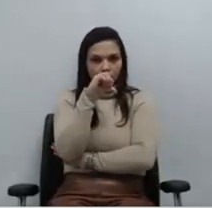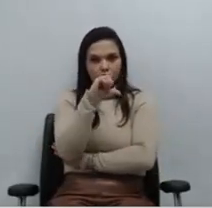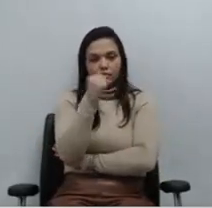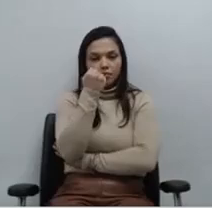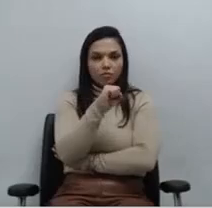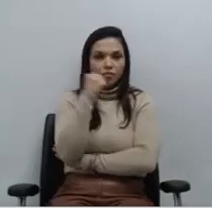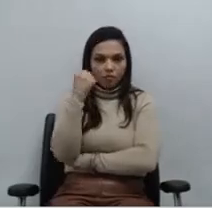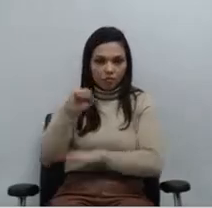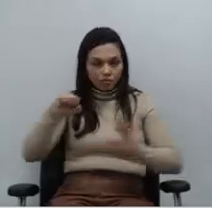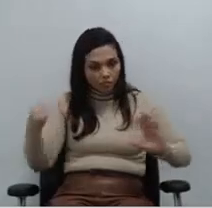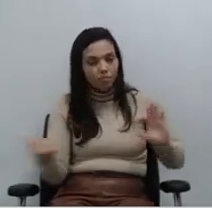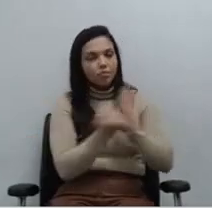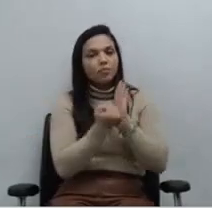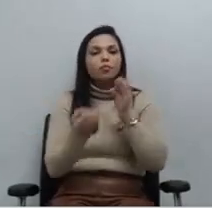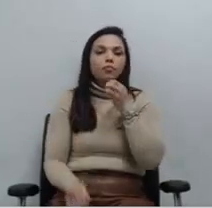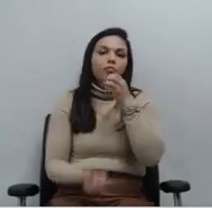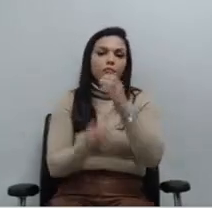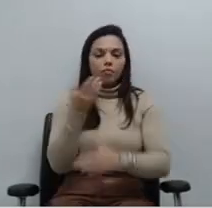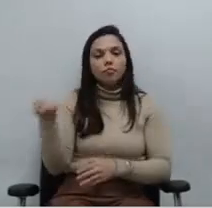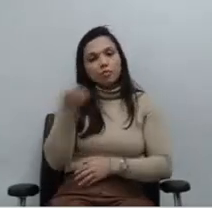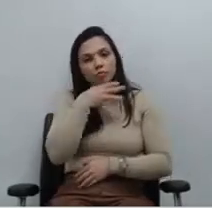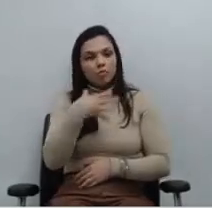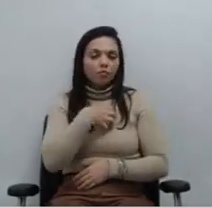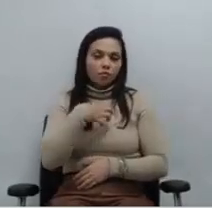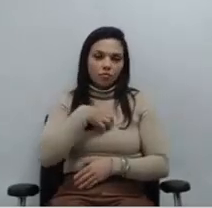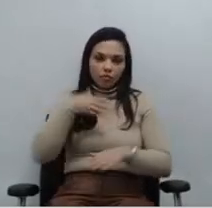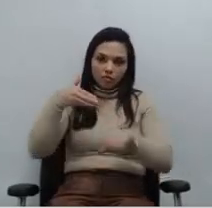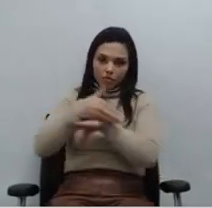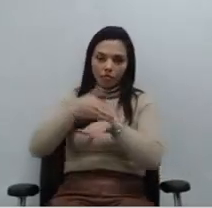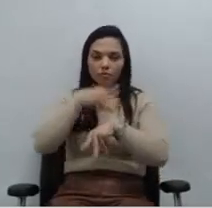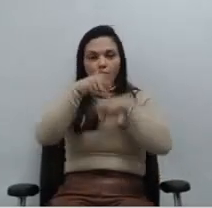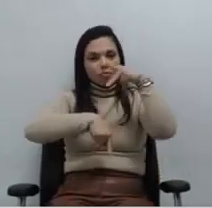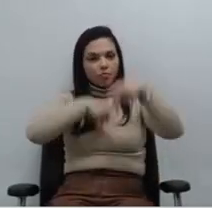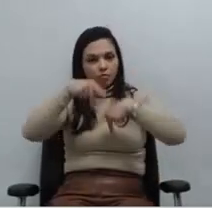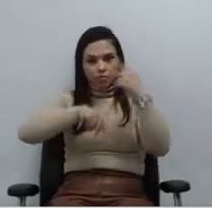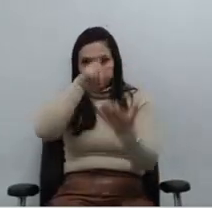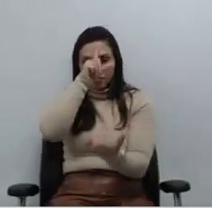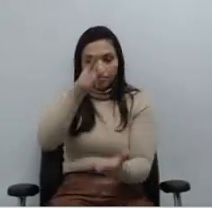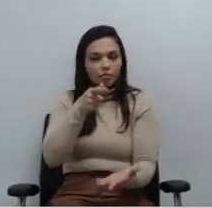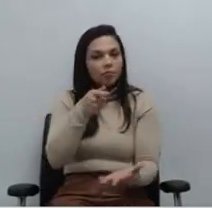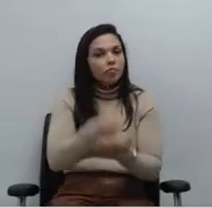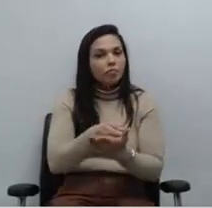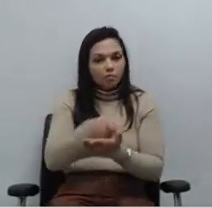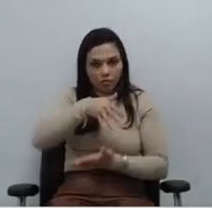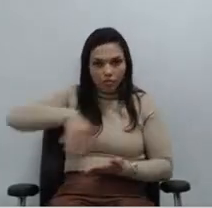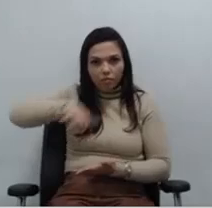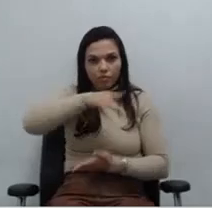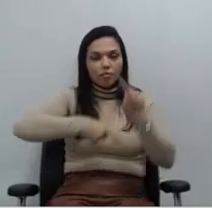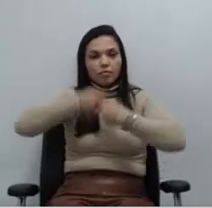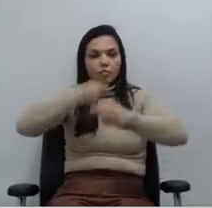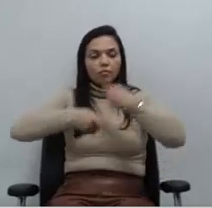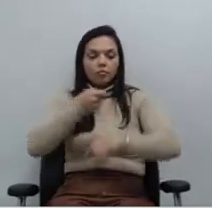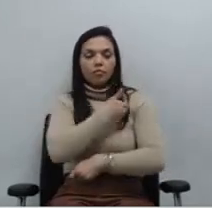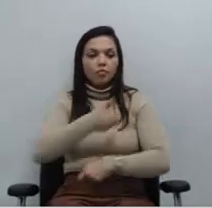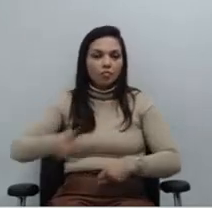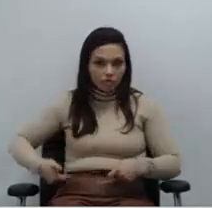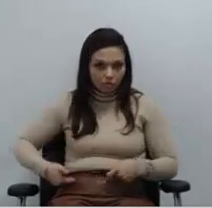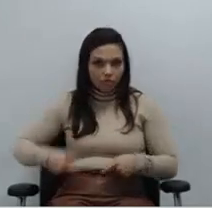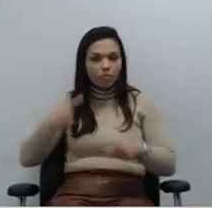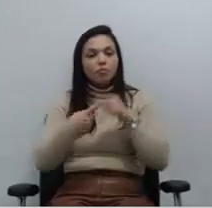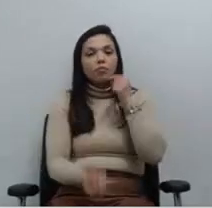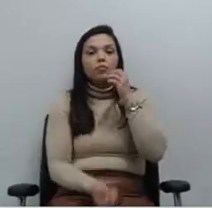1988 foi um marco na criação de novas formas de participação popular e na tomada de decisão no âmbito da administração pública, porque